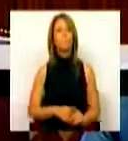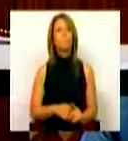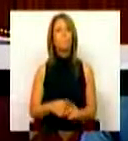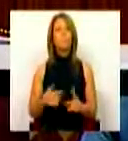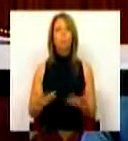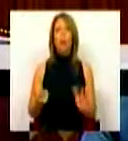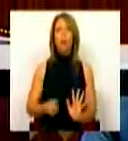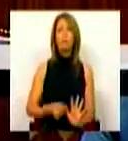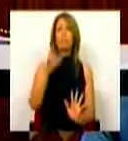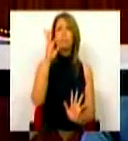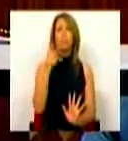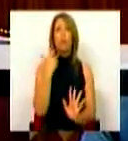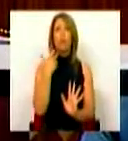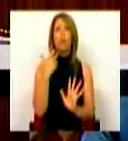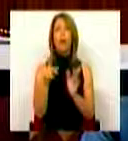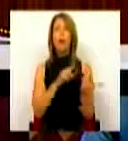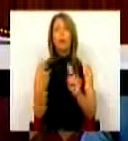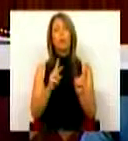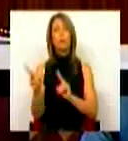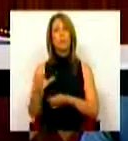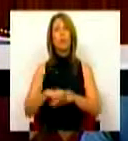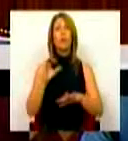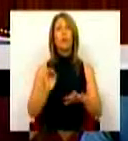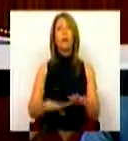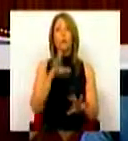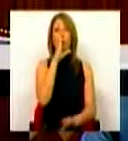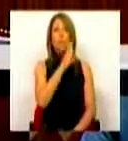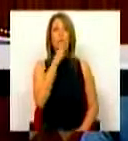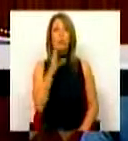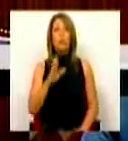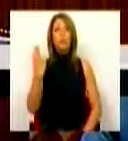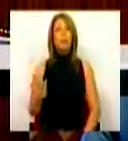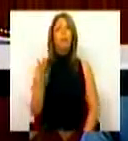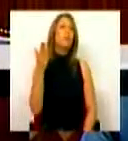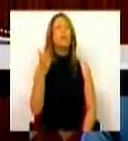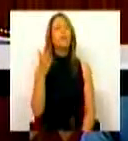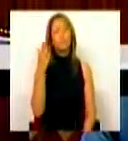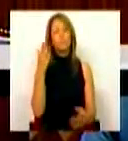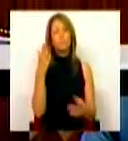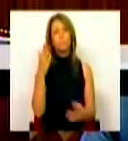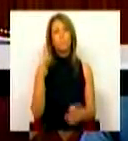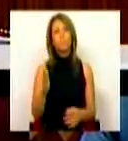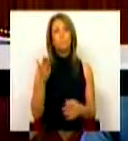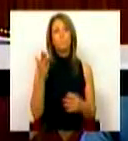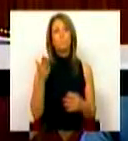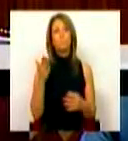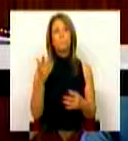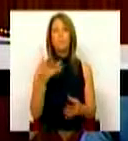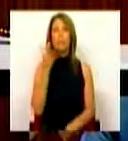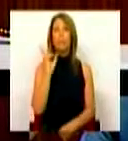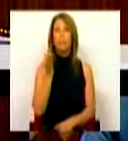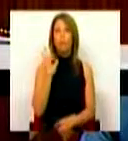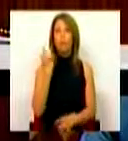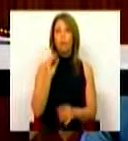de pequenas alterações aos procedimentos, nomeadamente a ter em conta da parte das federações